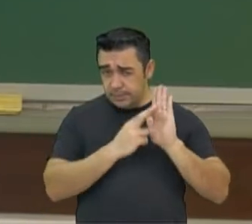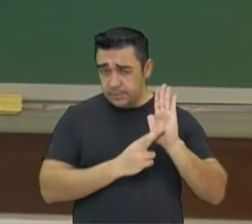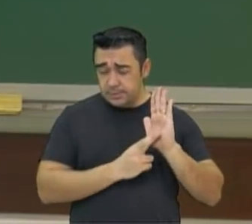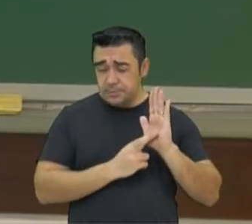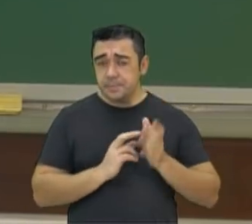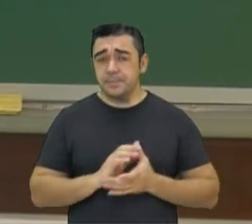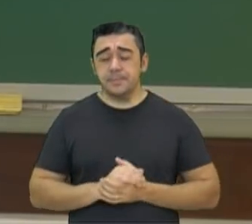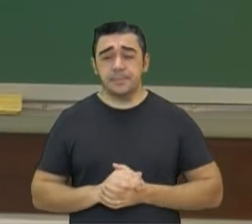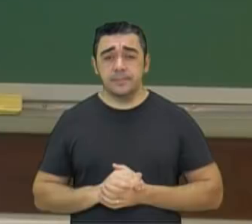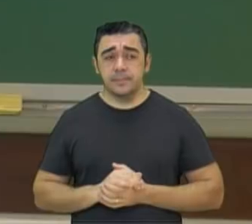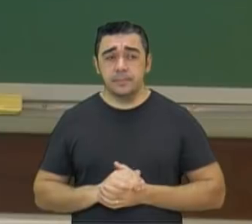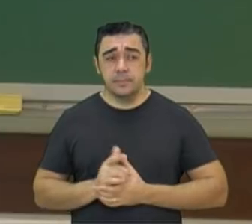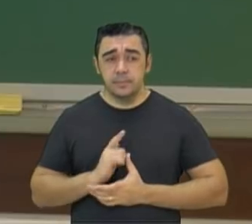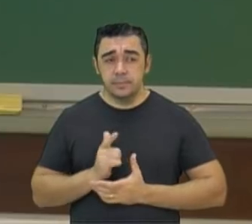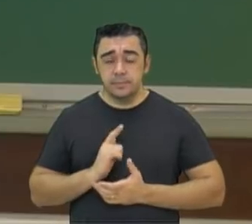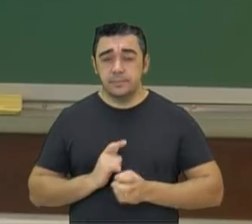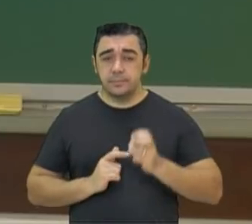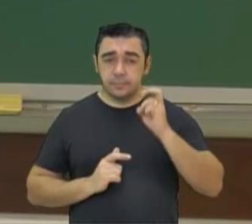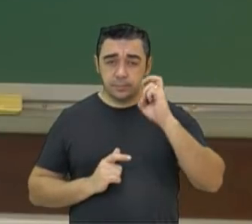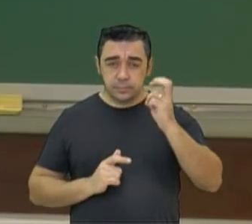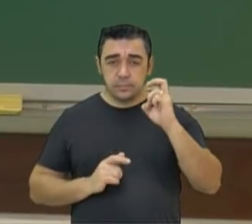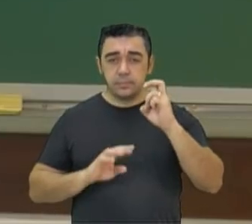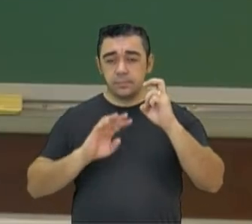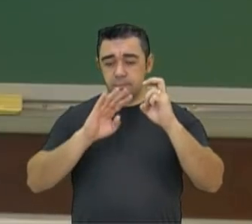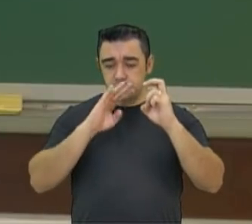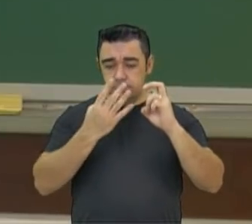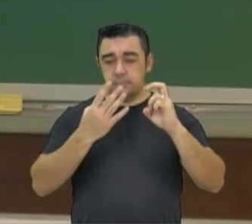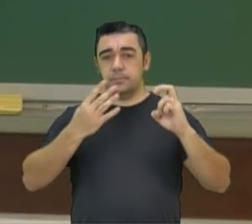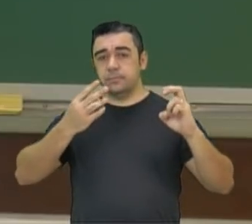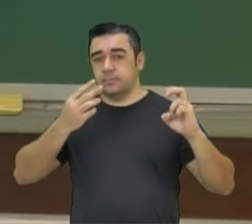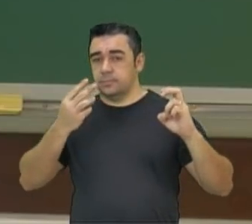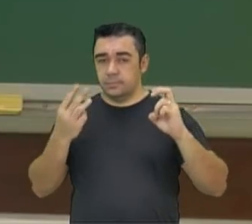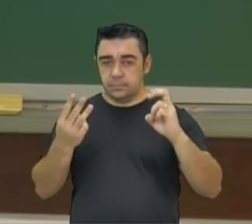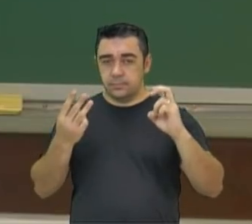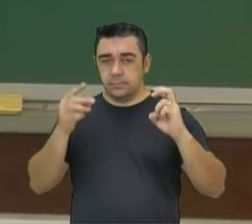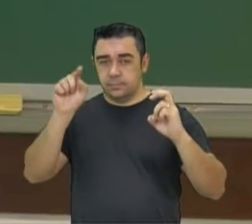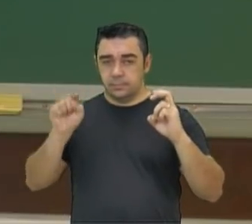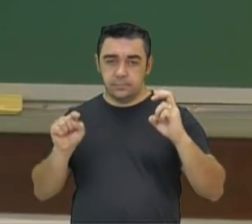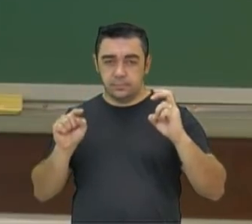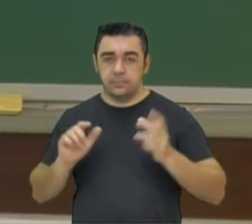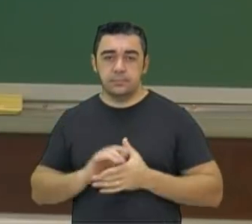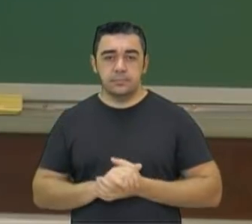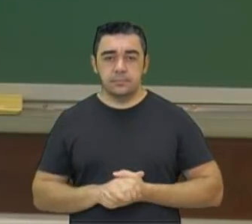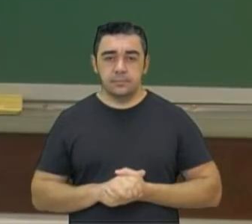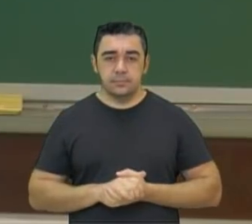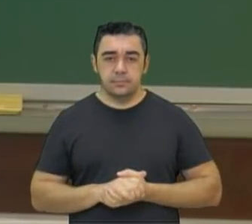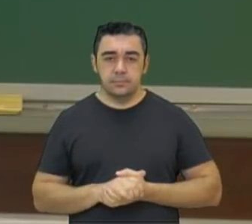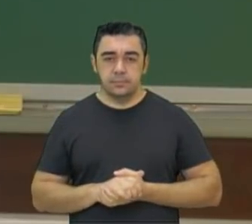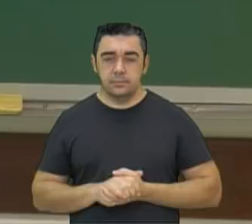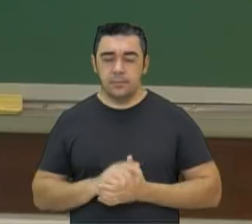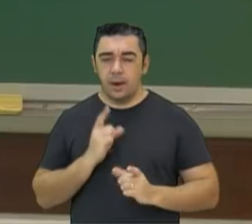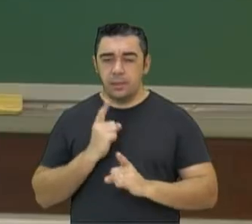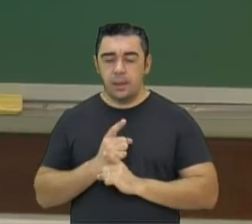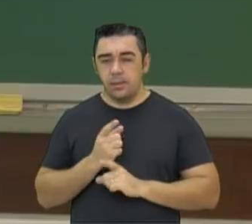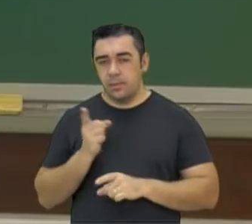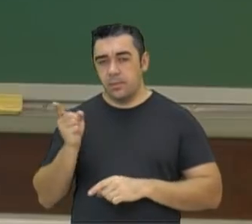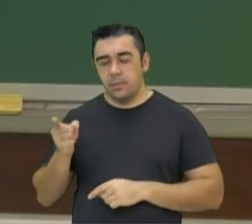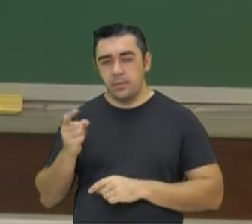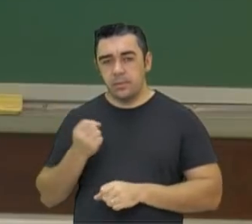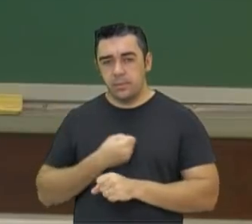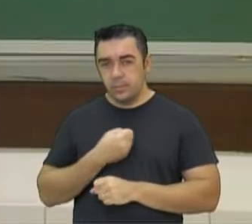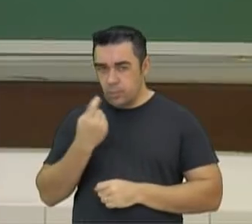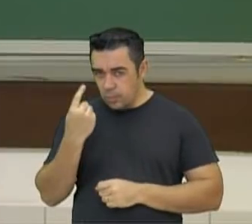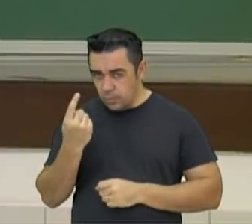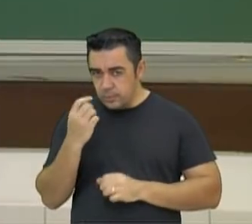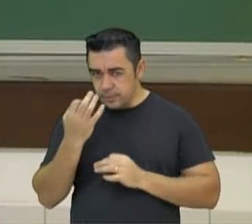fatorial? Então, o 5 fatorial, a gente vai fazendo o seu antecessor até chegar ao número 1, não